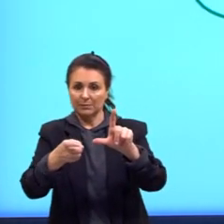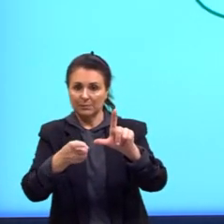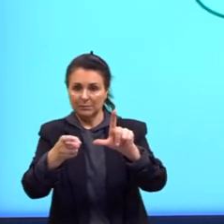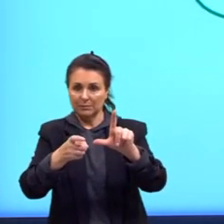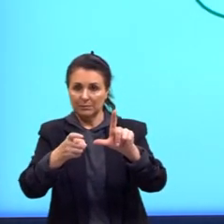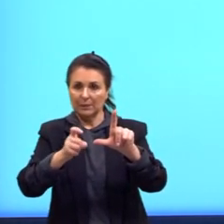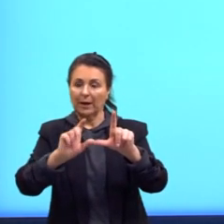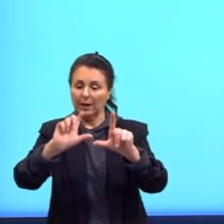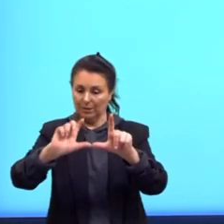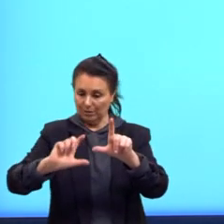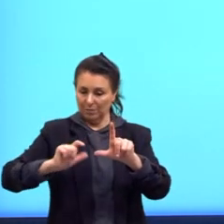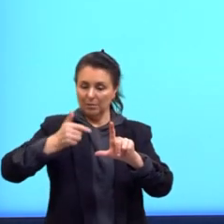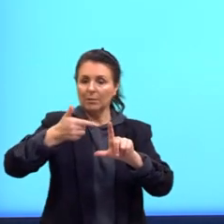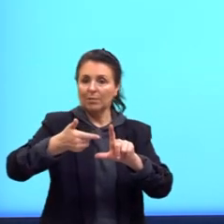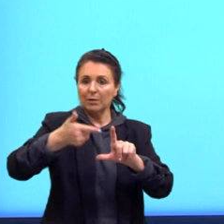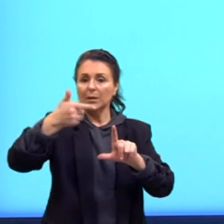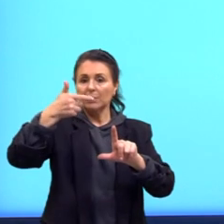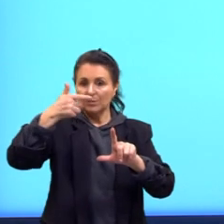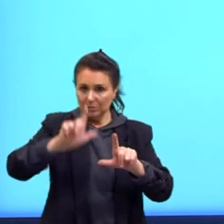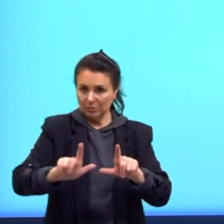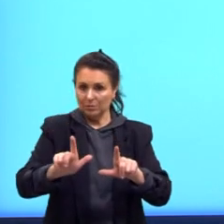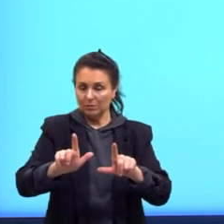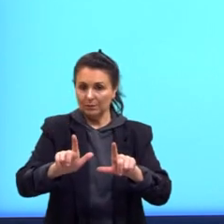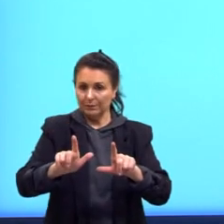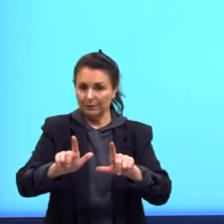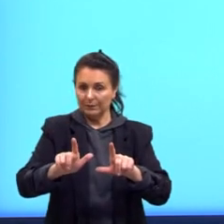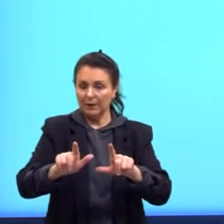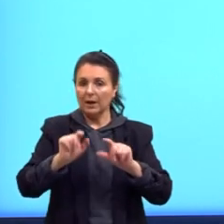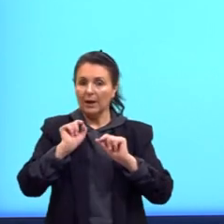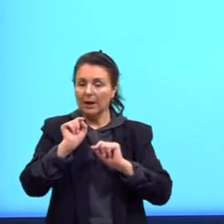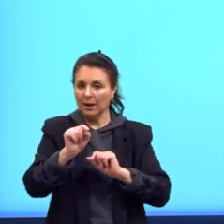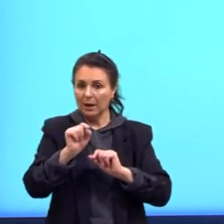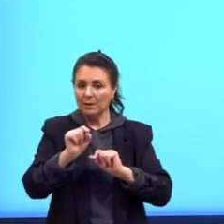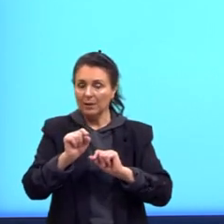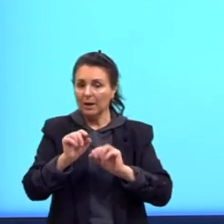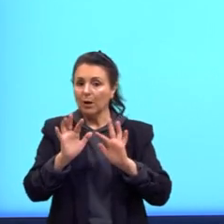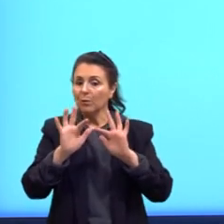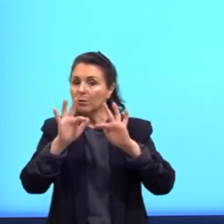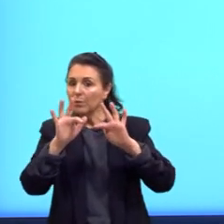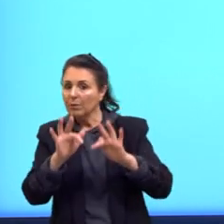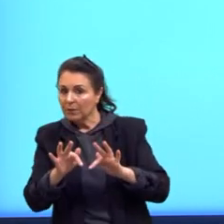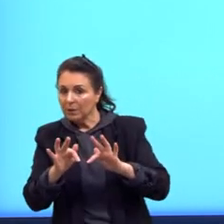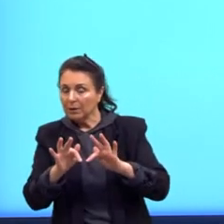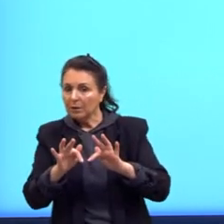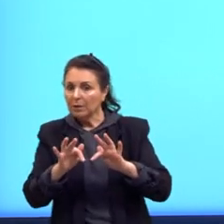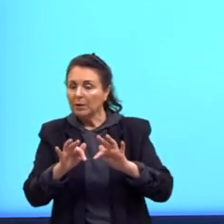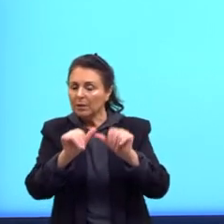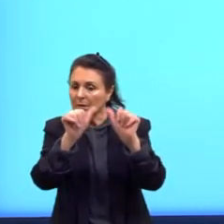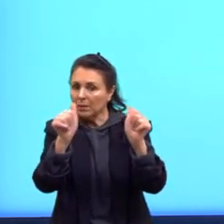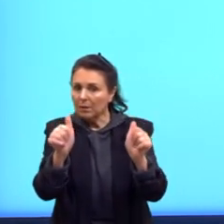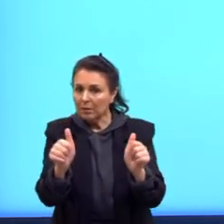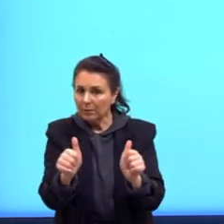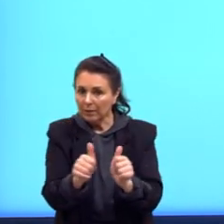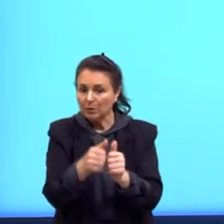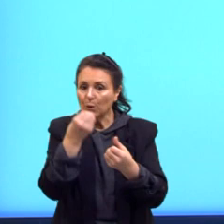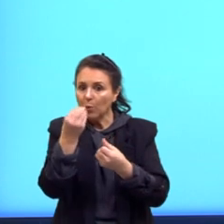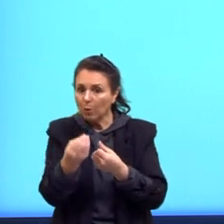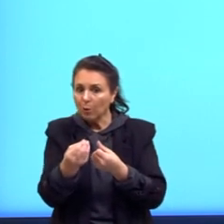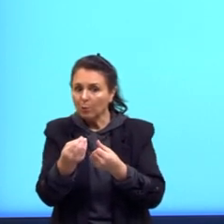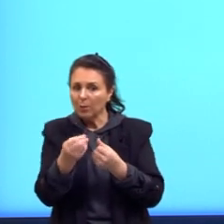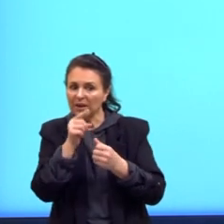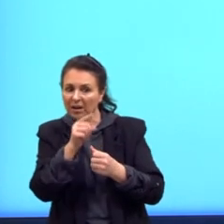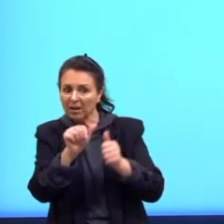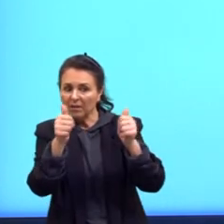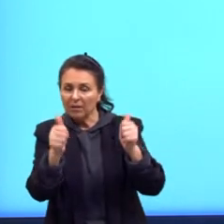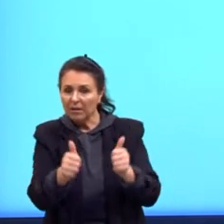lá para cima bom então esta seria a posição final da nossa figura tá ela ficou